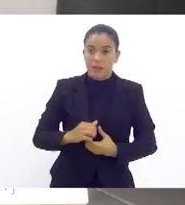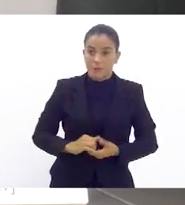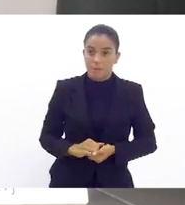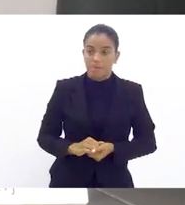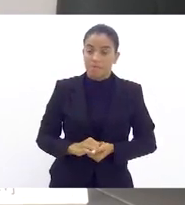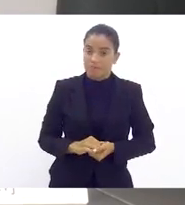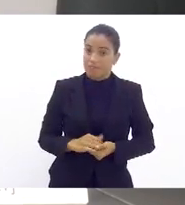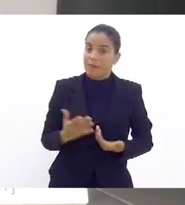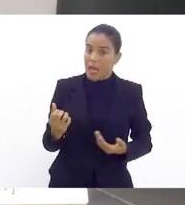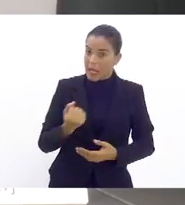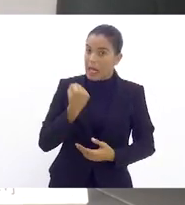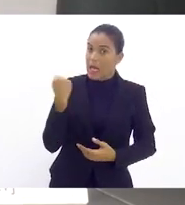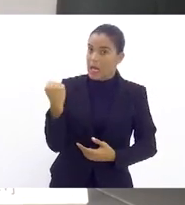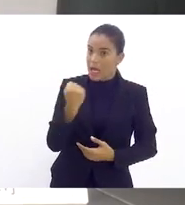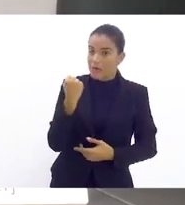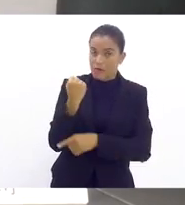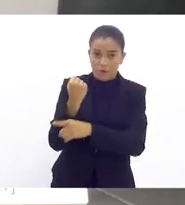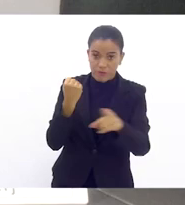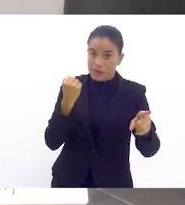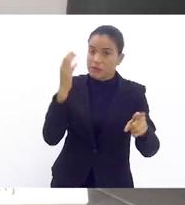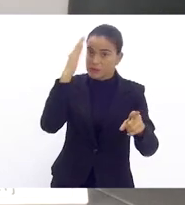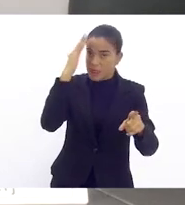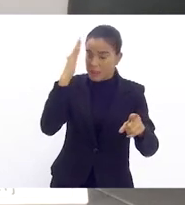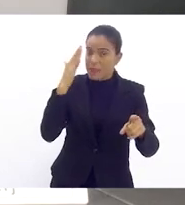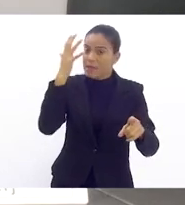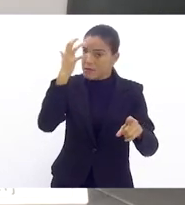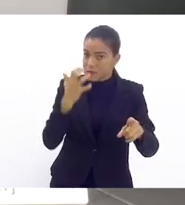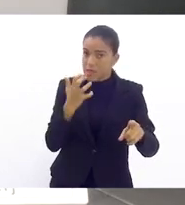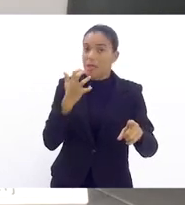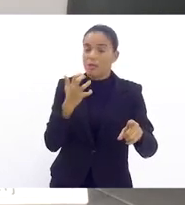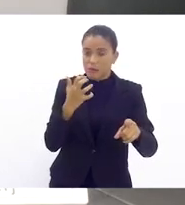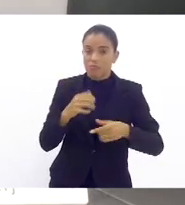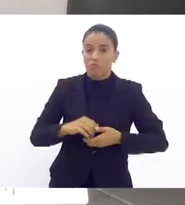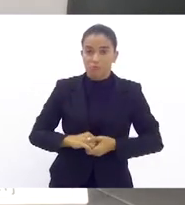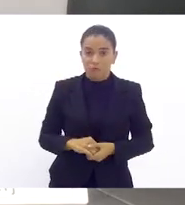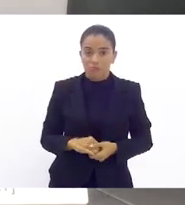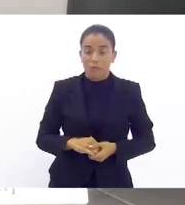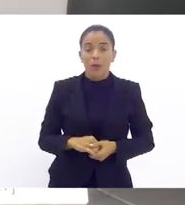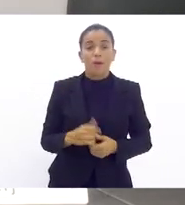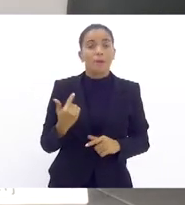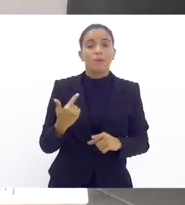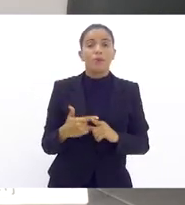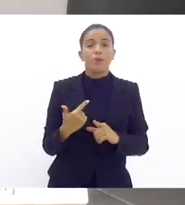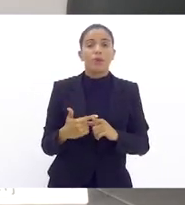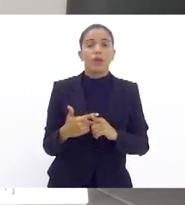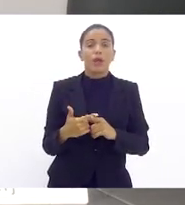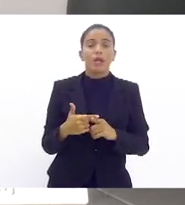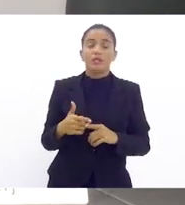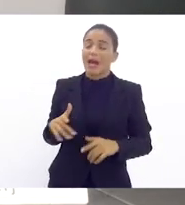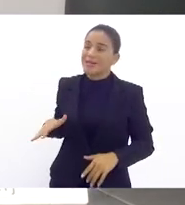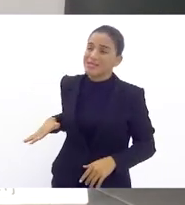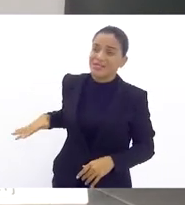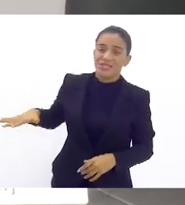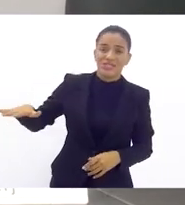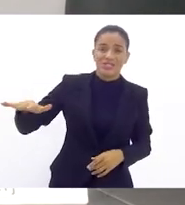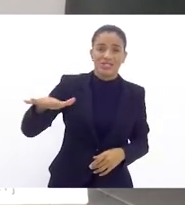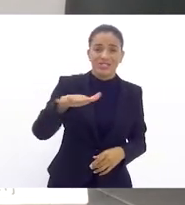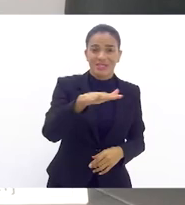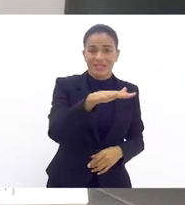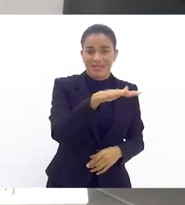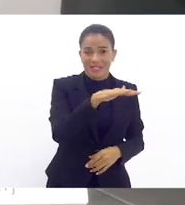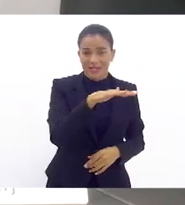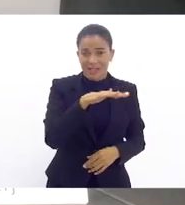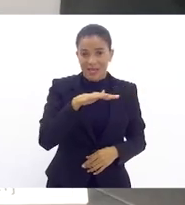Tá bem grave, né? Vocês sabem que é sério, mas está bem grave o assunto, porque ele está de forma generalizada. Ele